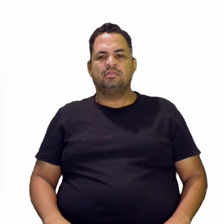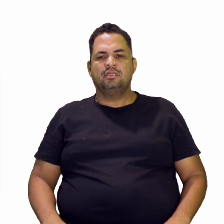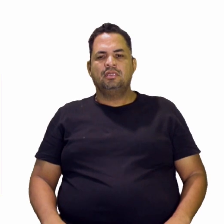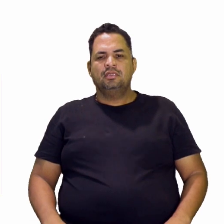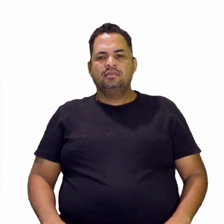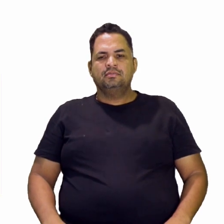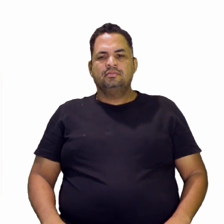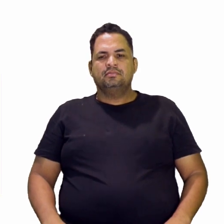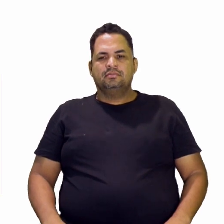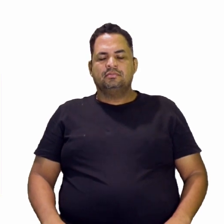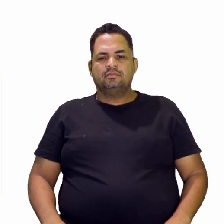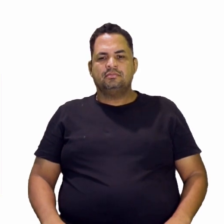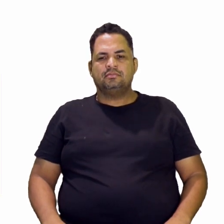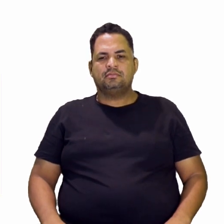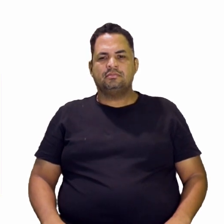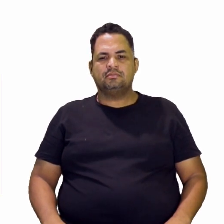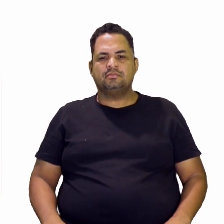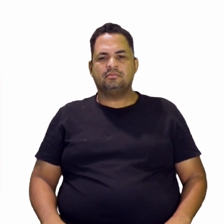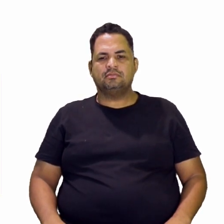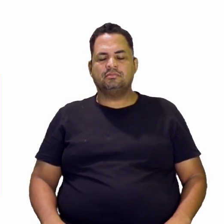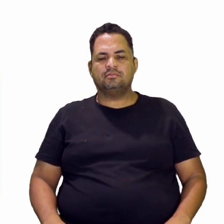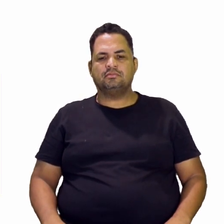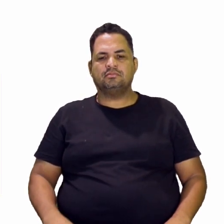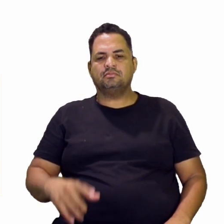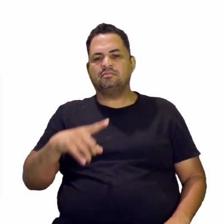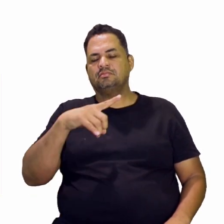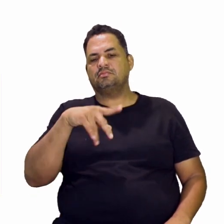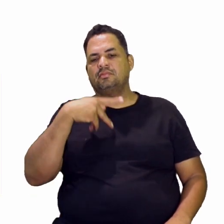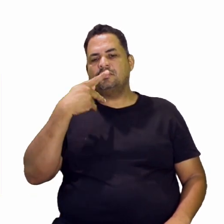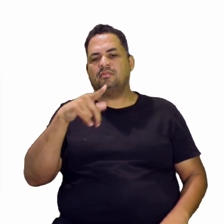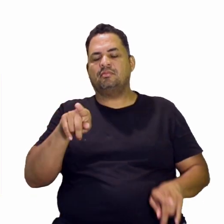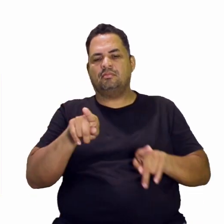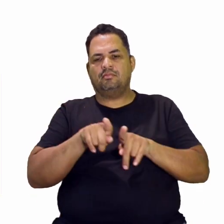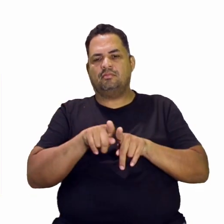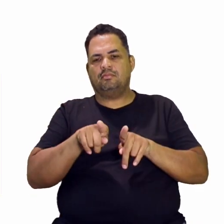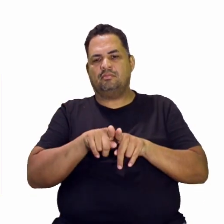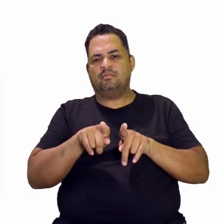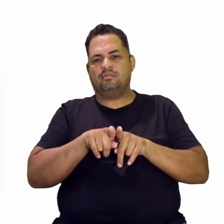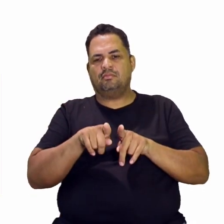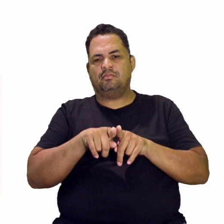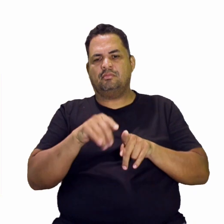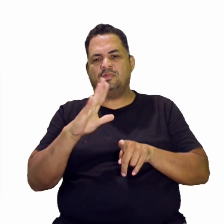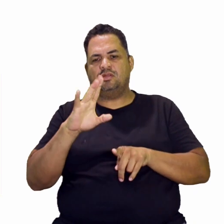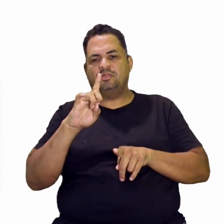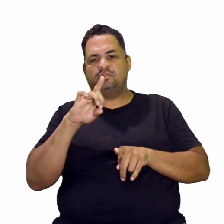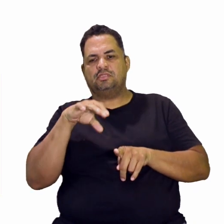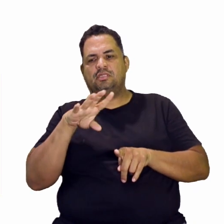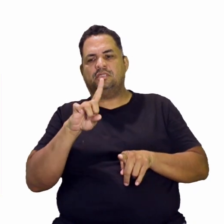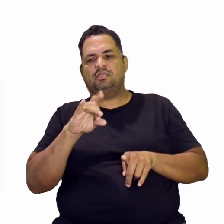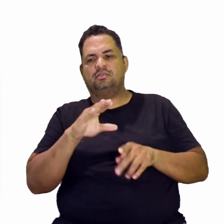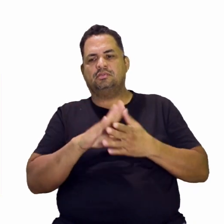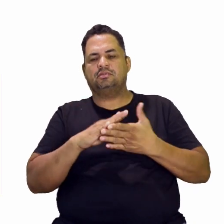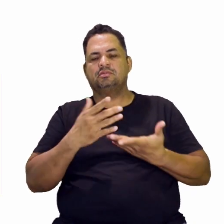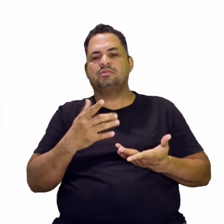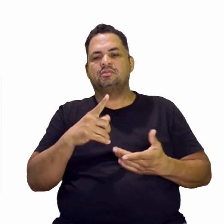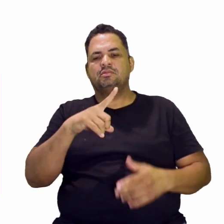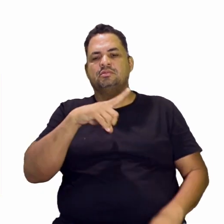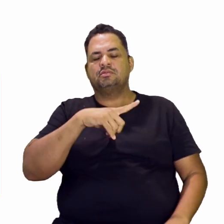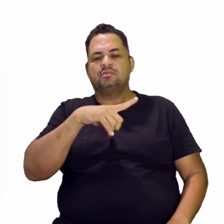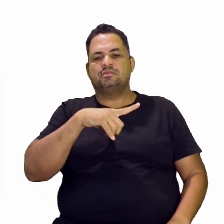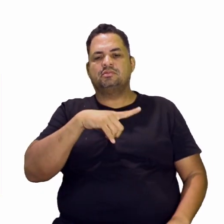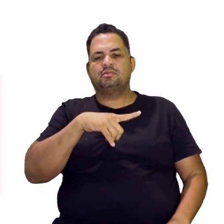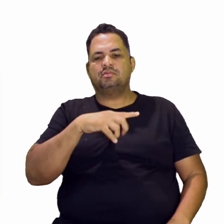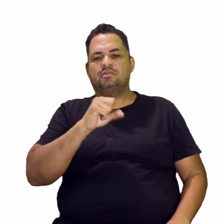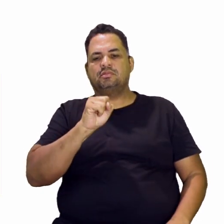carbonos e RNA e DNA com 5. E aí a gente falou também dos oligosacarídeos, onde a gente tem